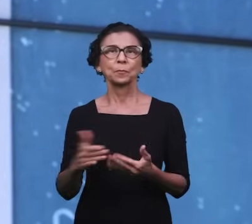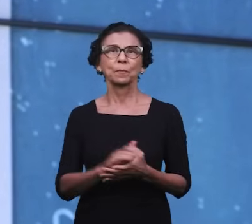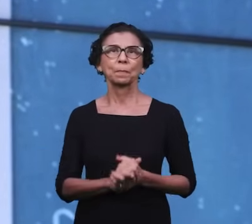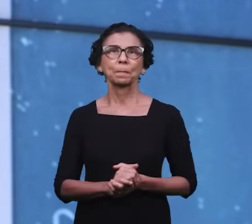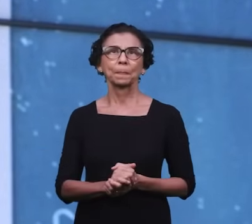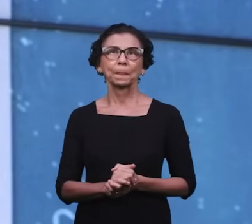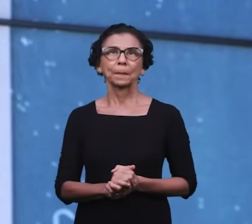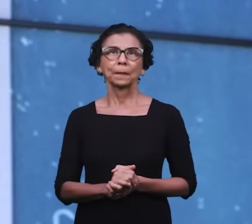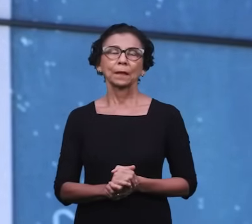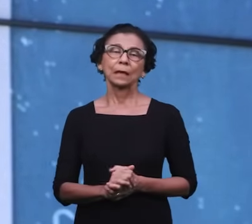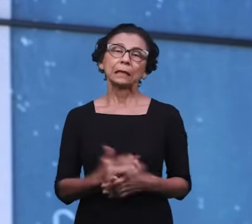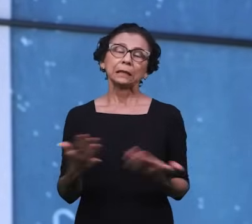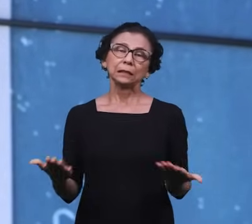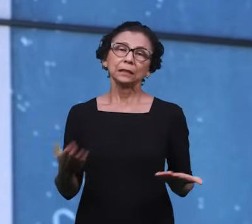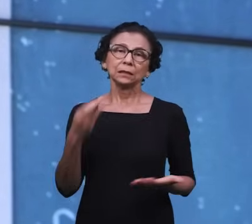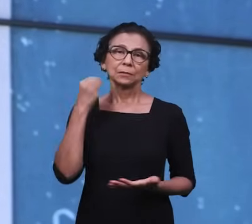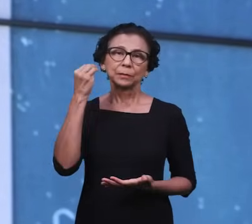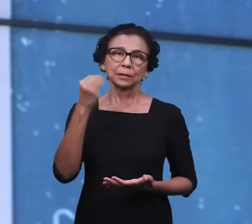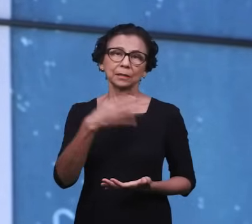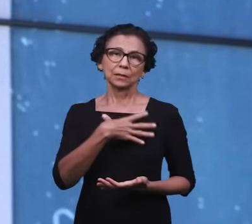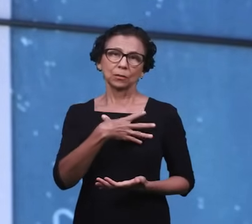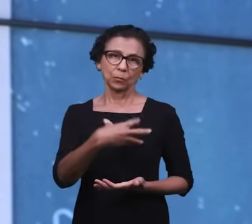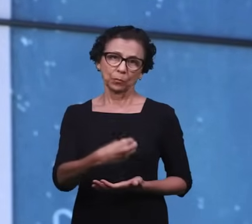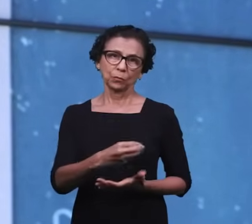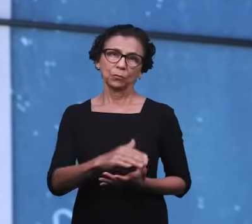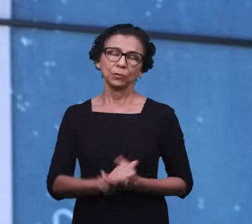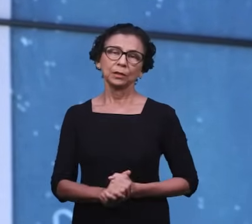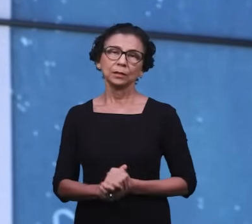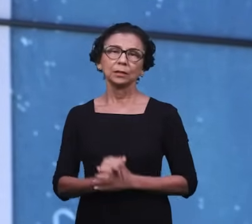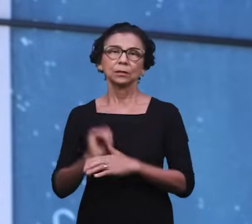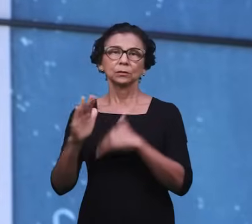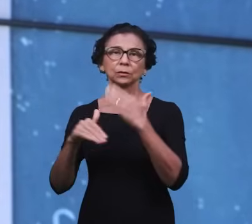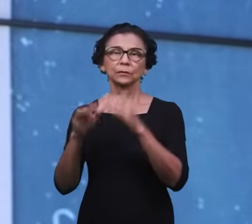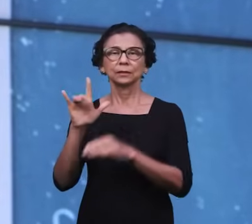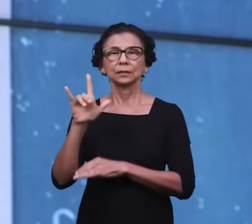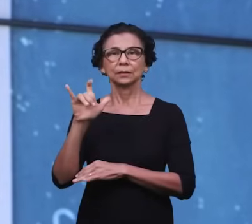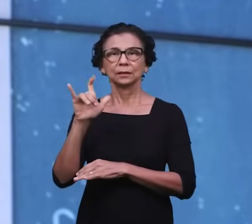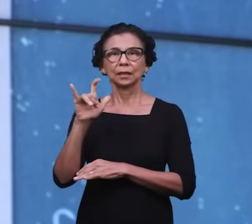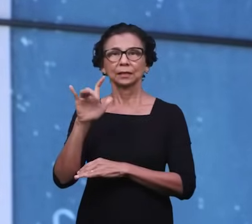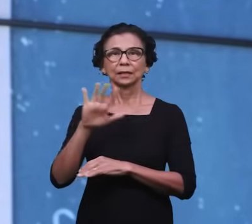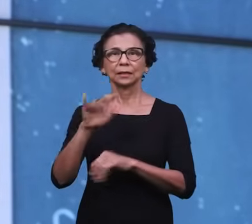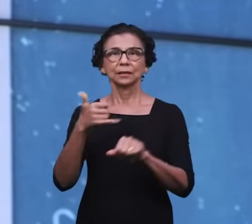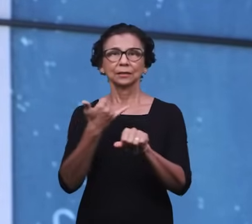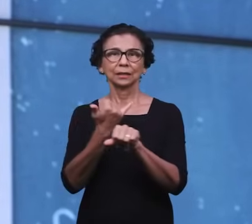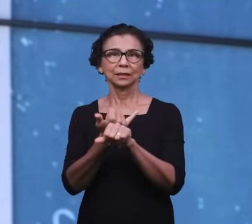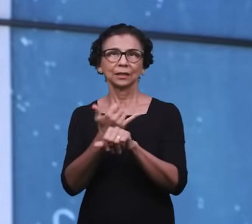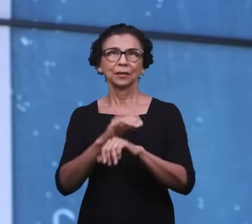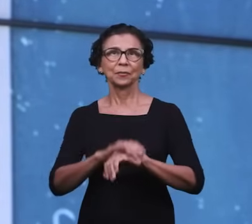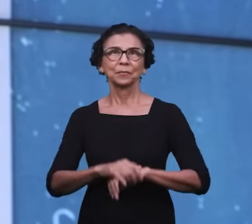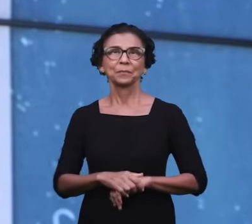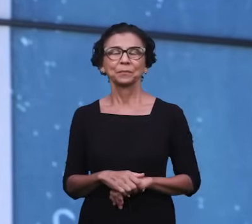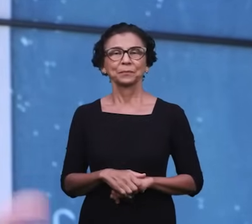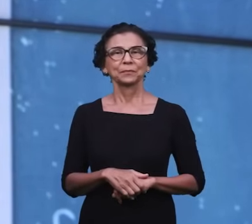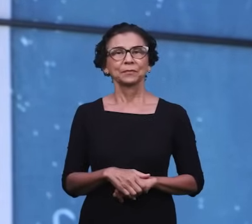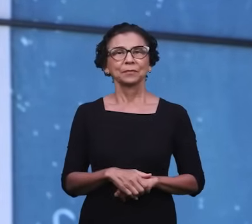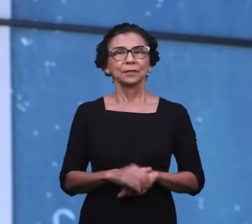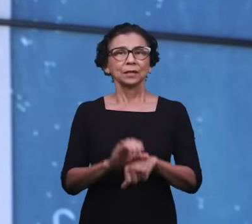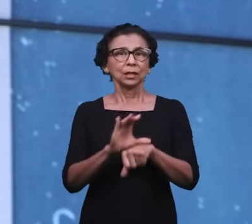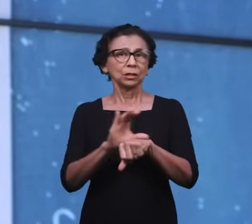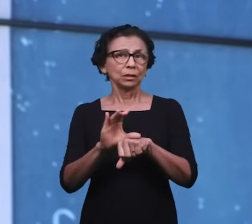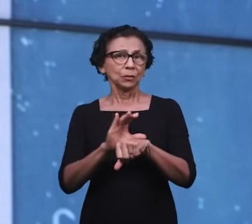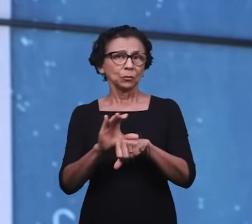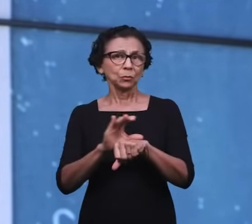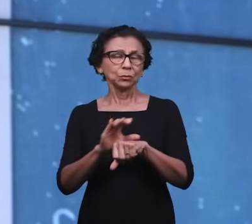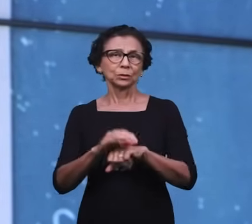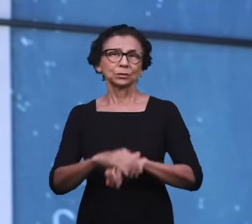experiência, né, com o Pedro, eu desenvolvi um canal no Instagram e eu criei um curso de mãe para as famílias.